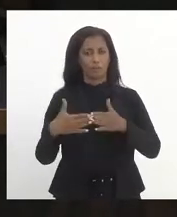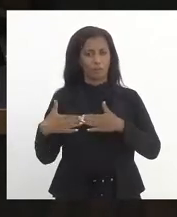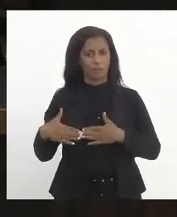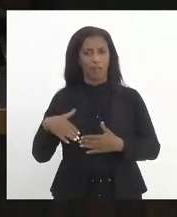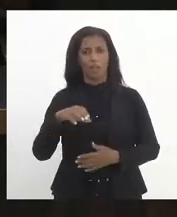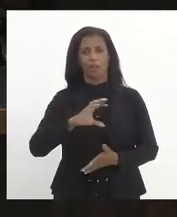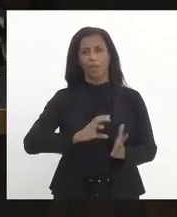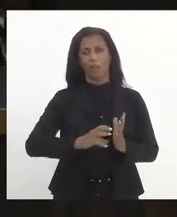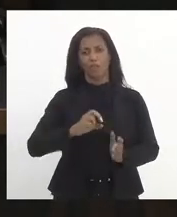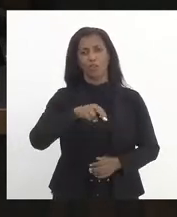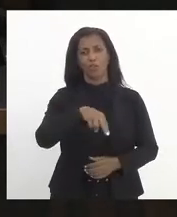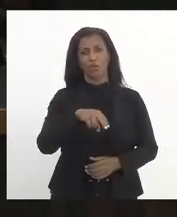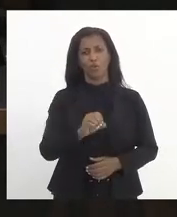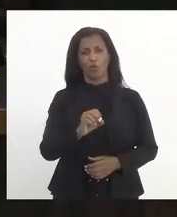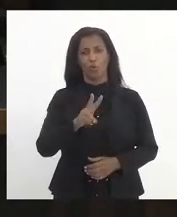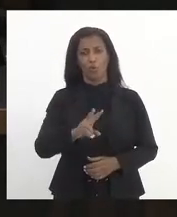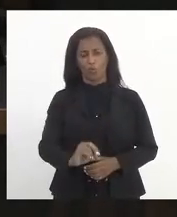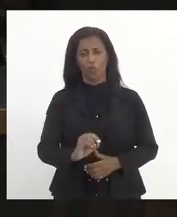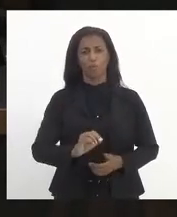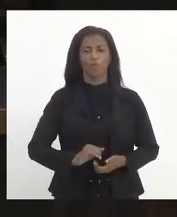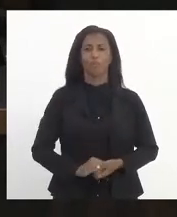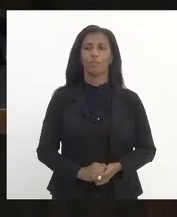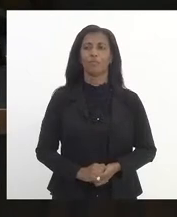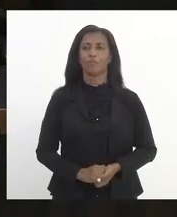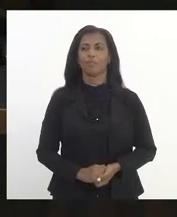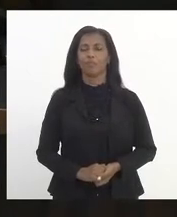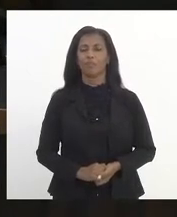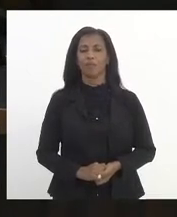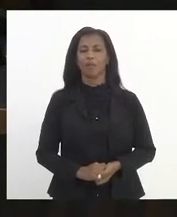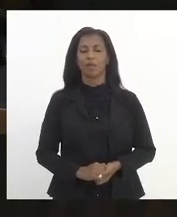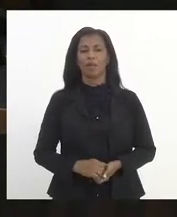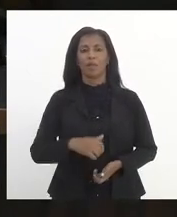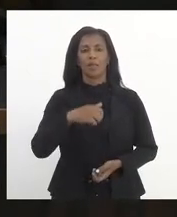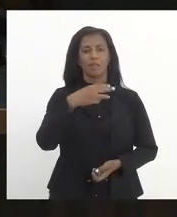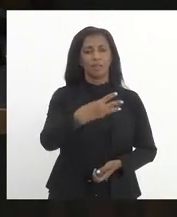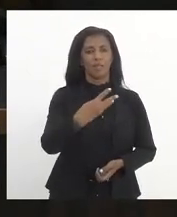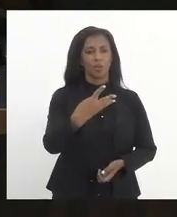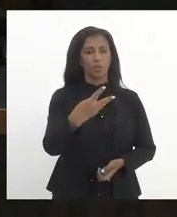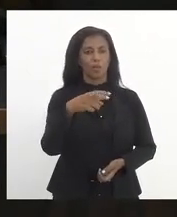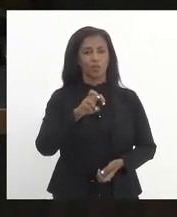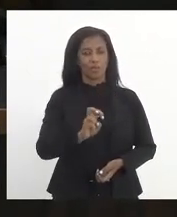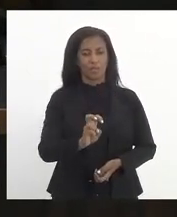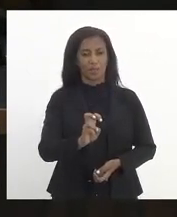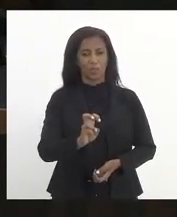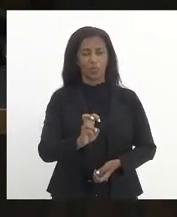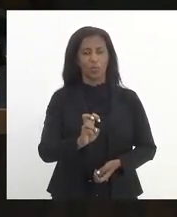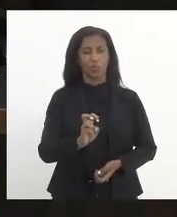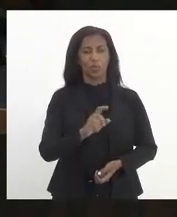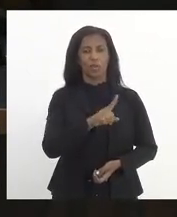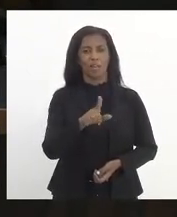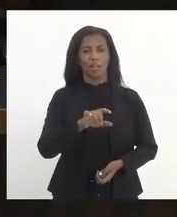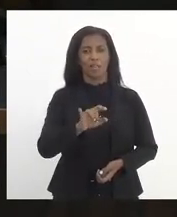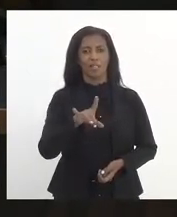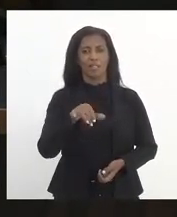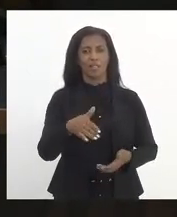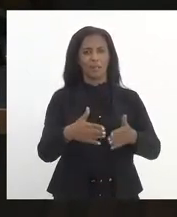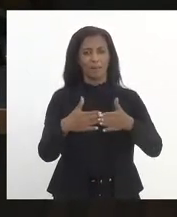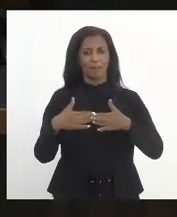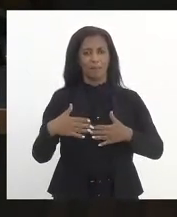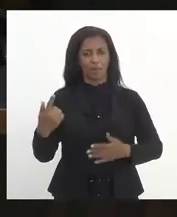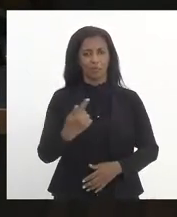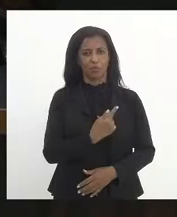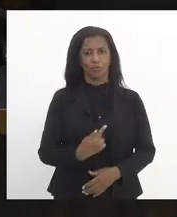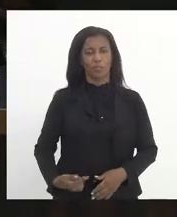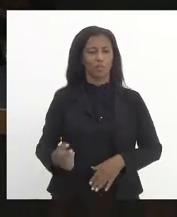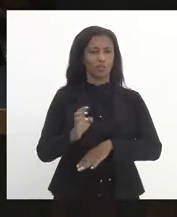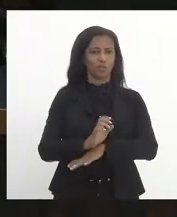Vai à promulgação 629. Indicação legislativa 345/2021, de autoria da deputada Zeidan, que solicita ao excelentíssimo senhor governador do